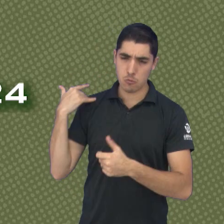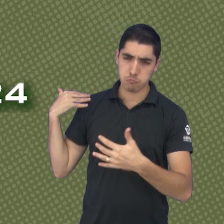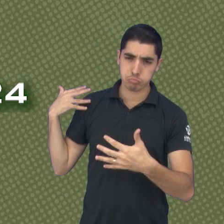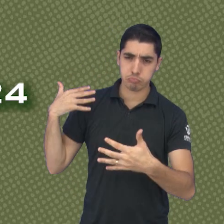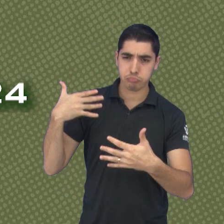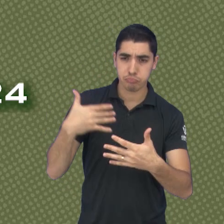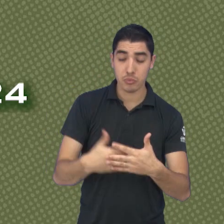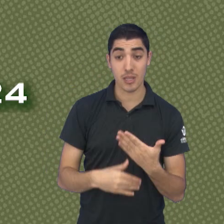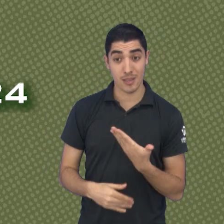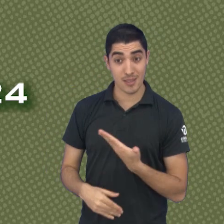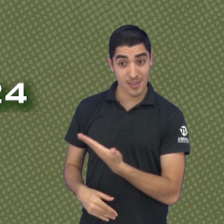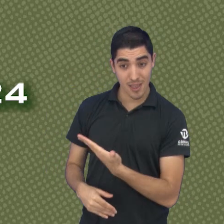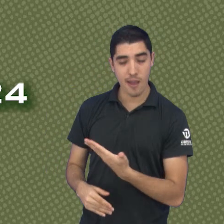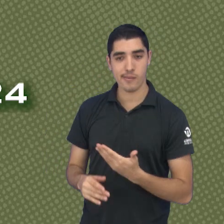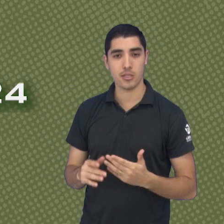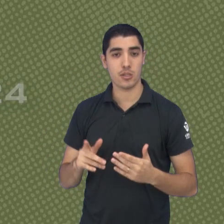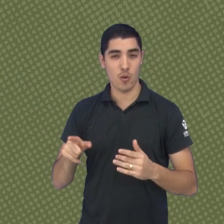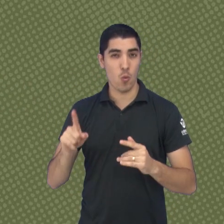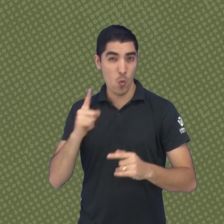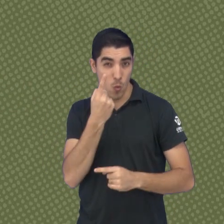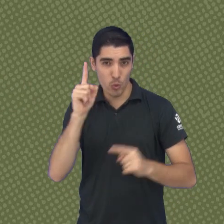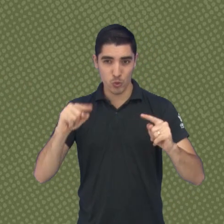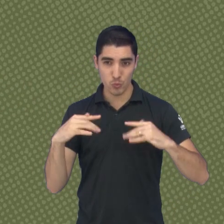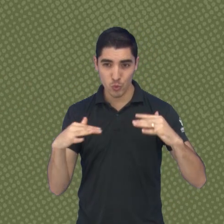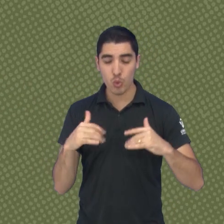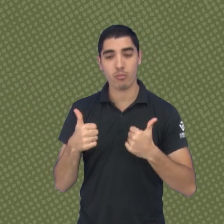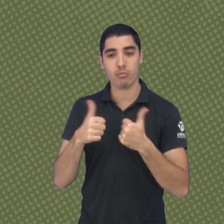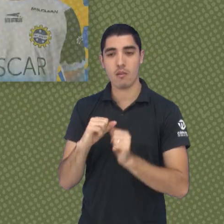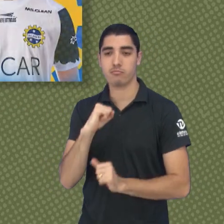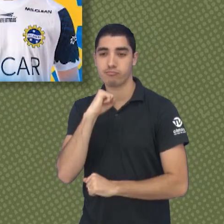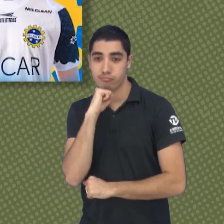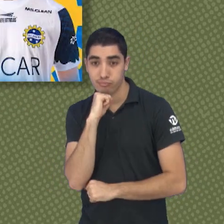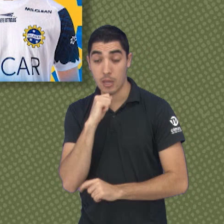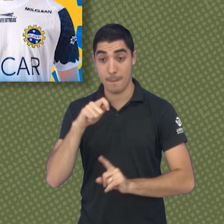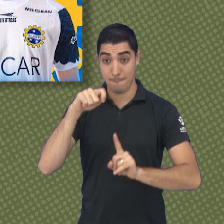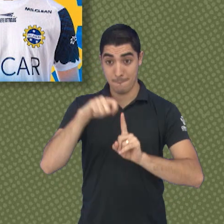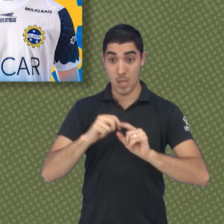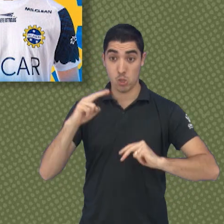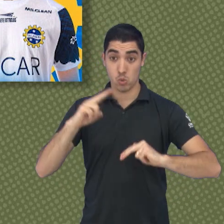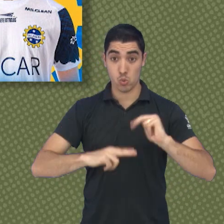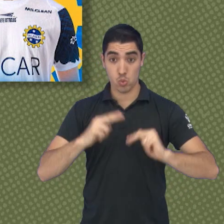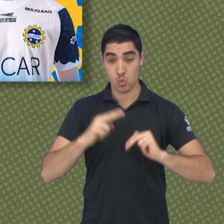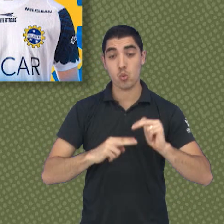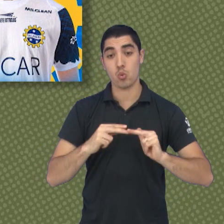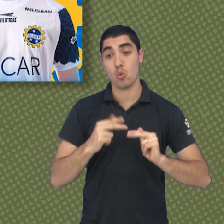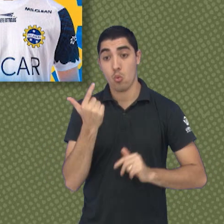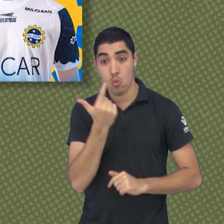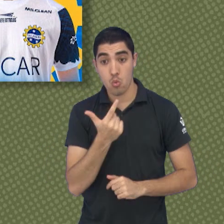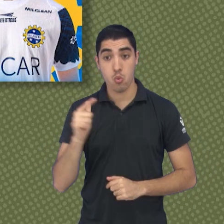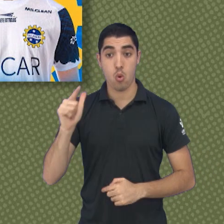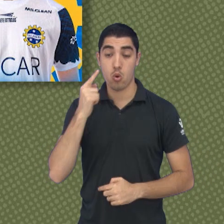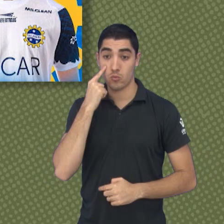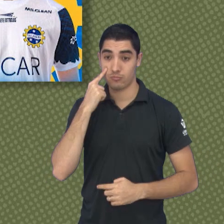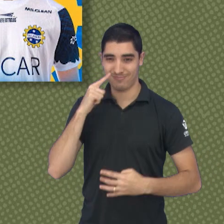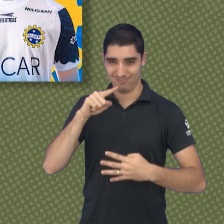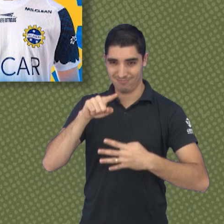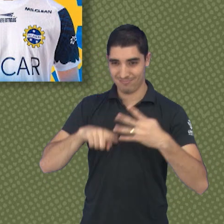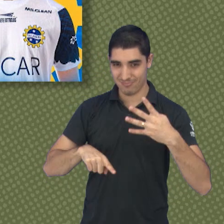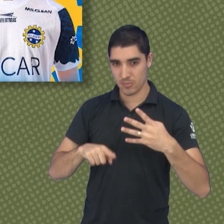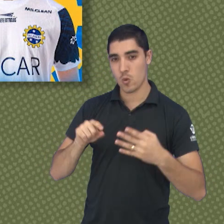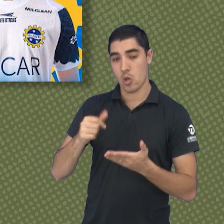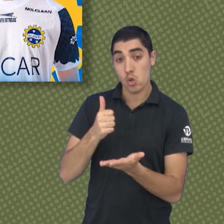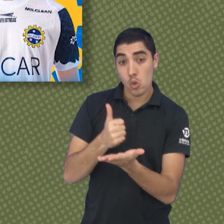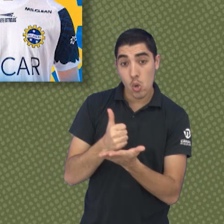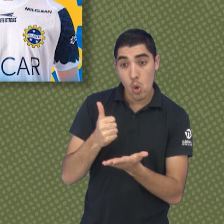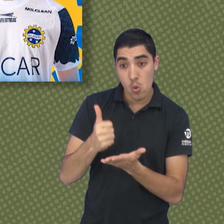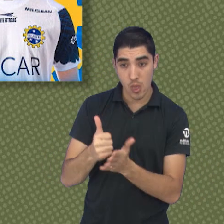terminou a competição no banco de reservas. No mês de junho se encerram os contratos dos jogadores que vieram para